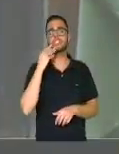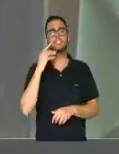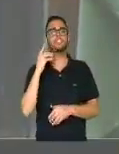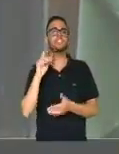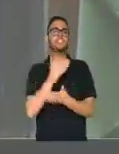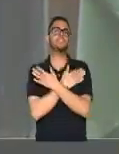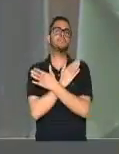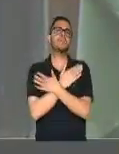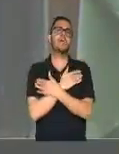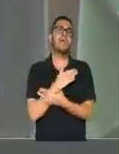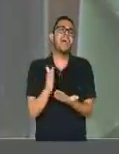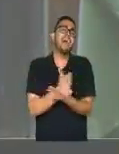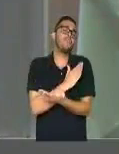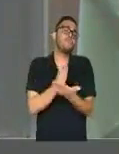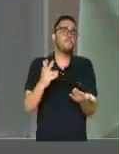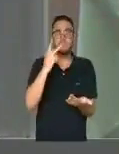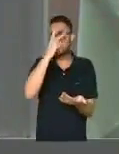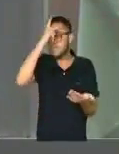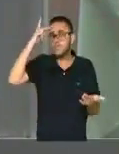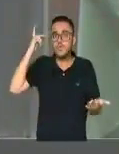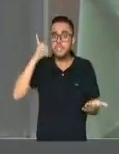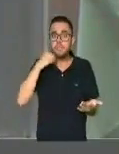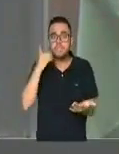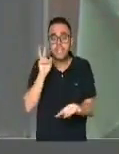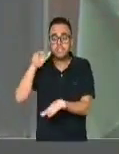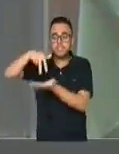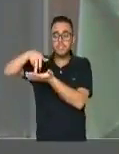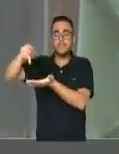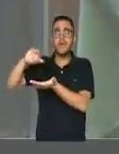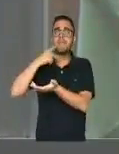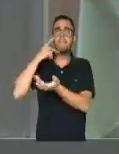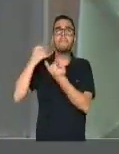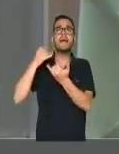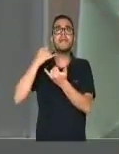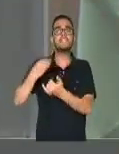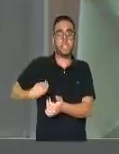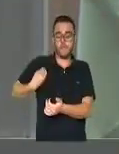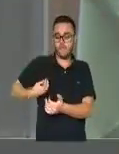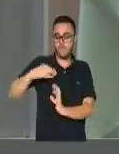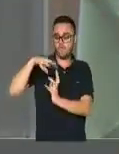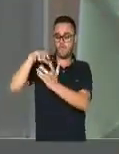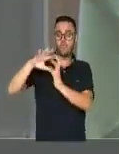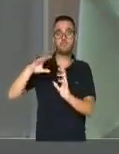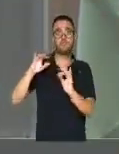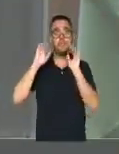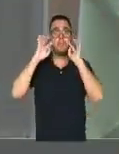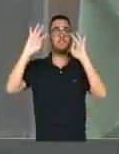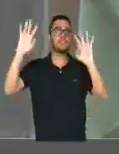sobem àquela tribuna, que estão vivendo na ilha da fantasia, que não percebe que o nosso povo está...